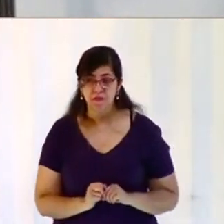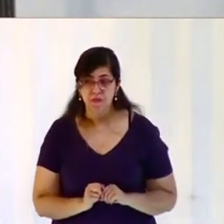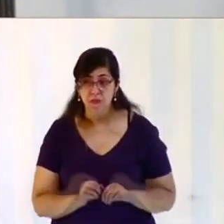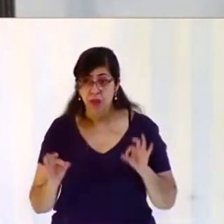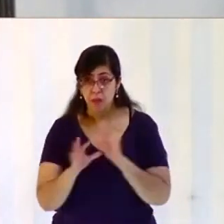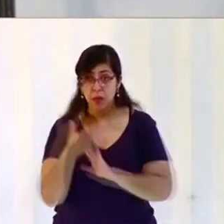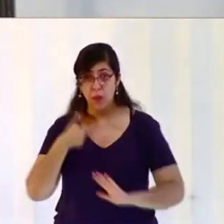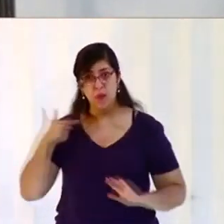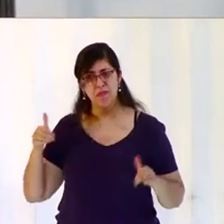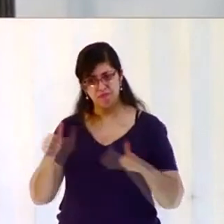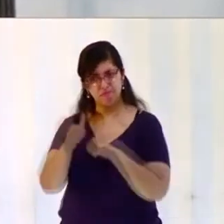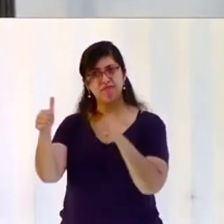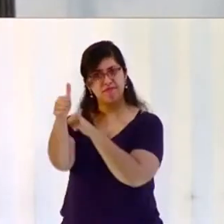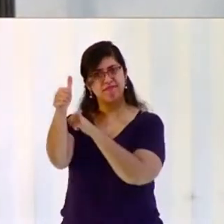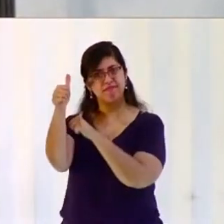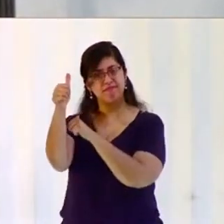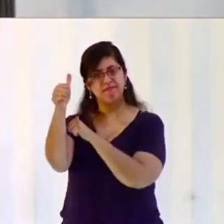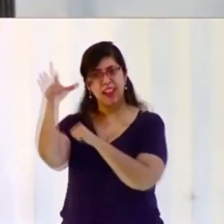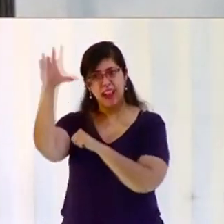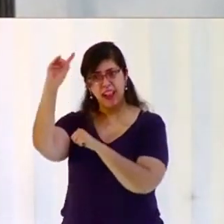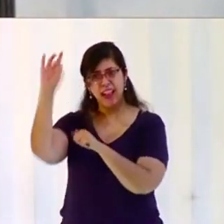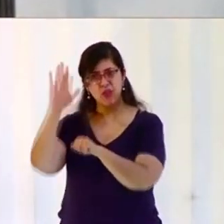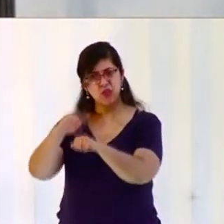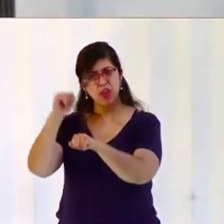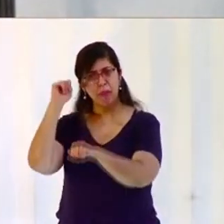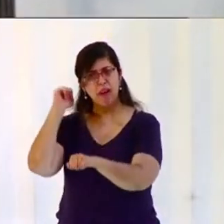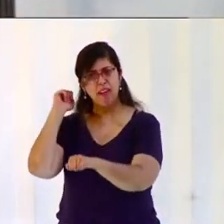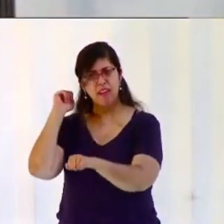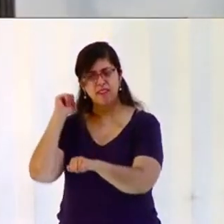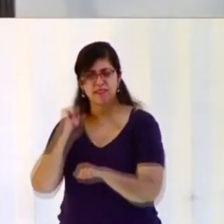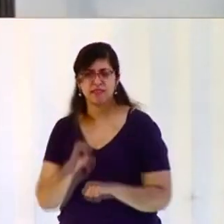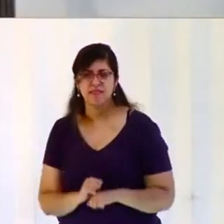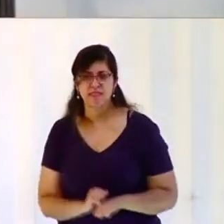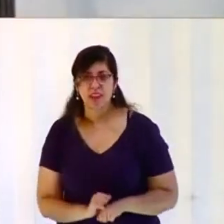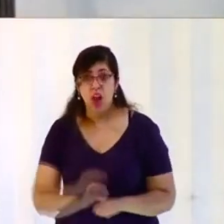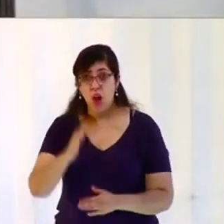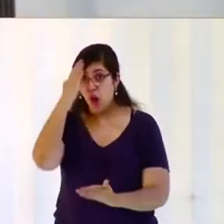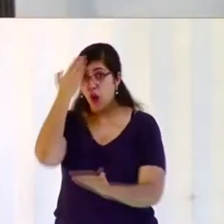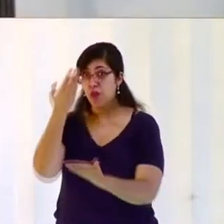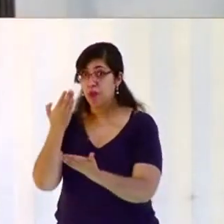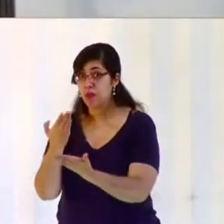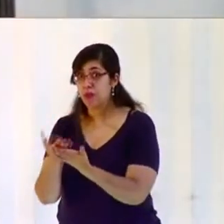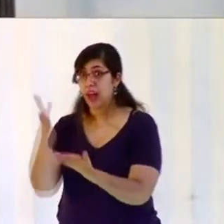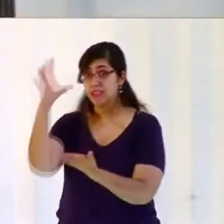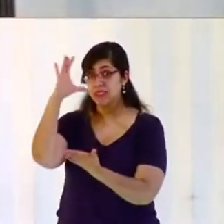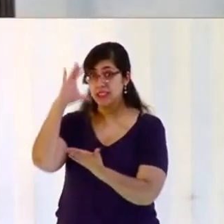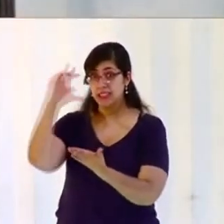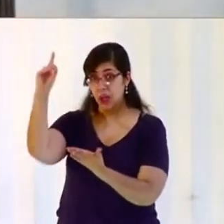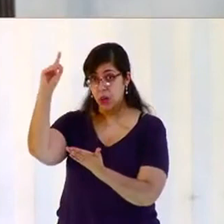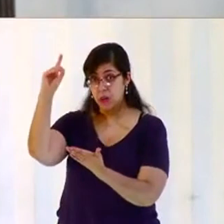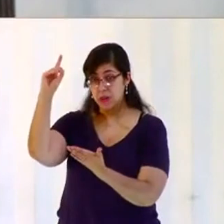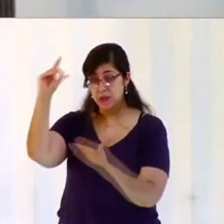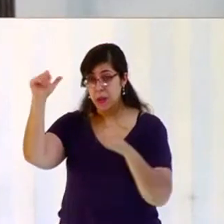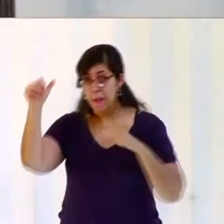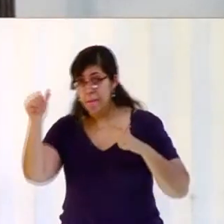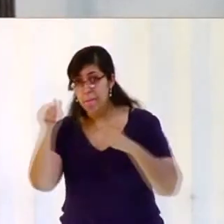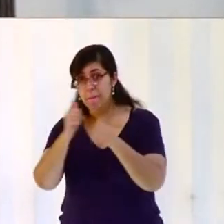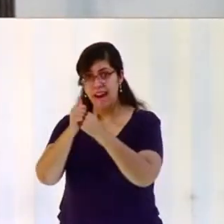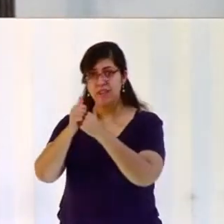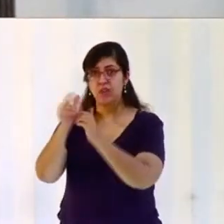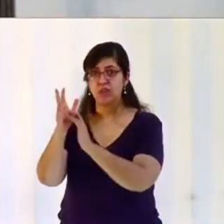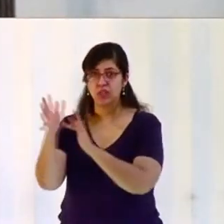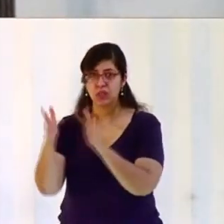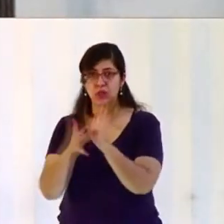tomada, o convite foi feito por Ele. Estar no Senhor é o próximo passo. O convite foi feito, a